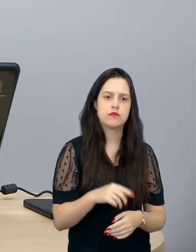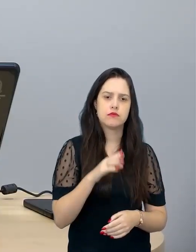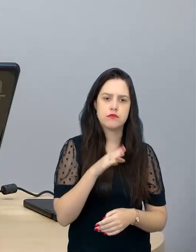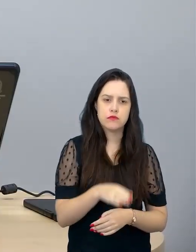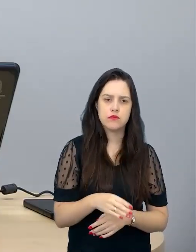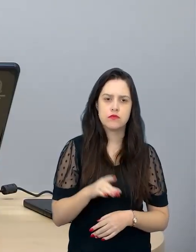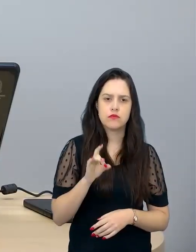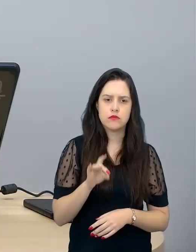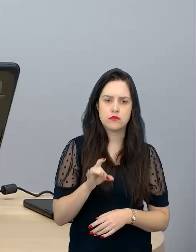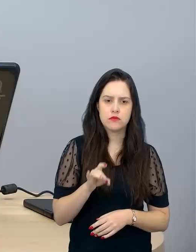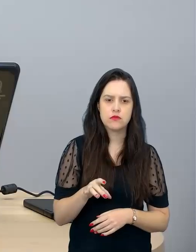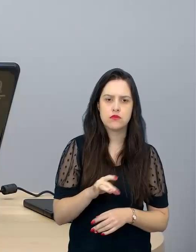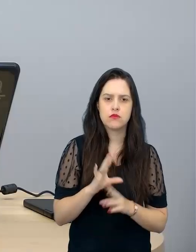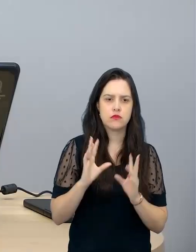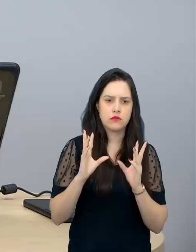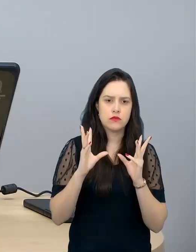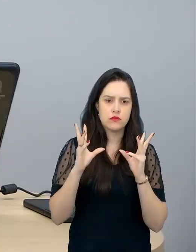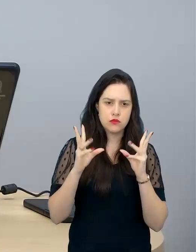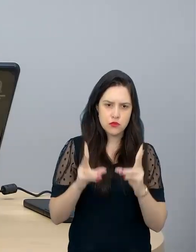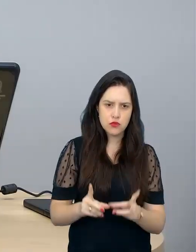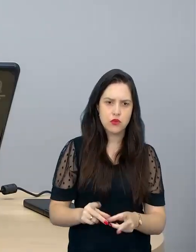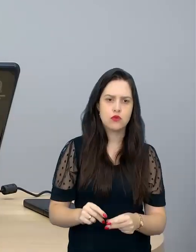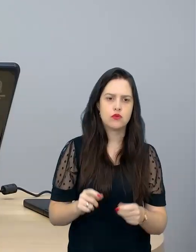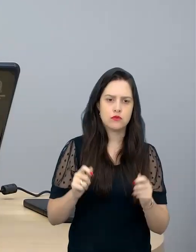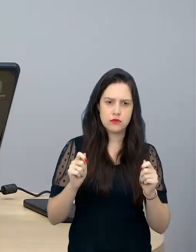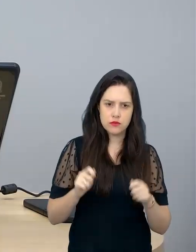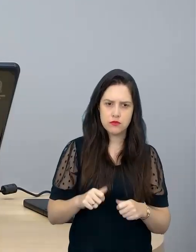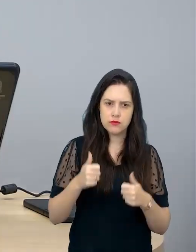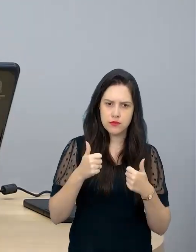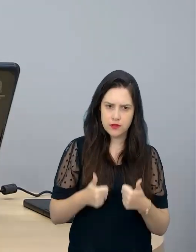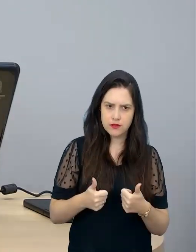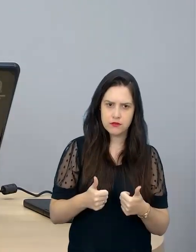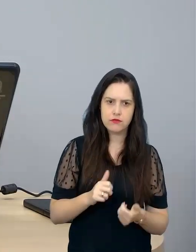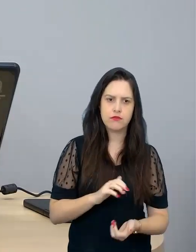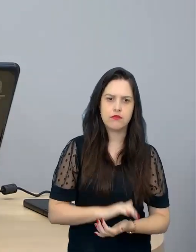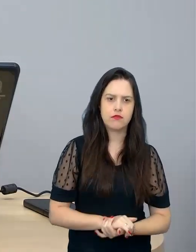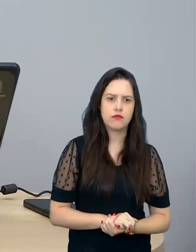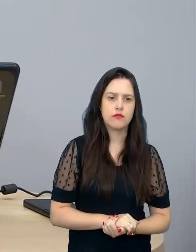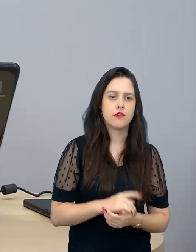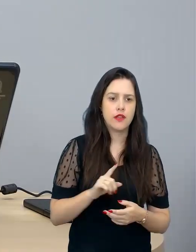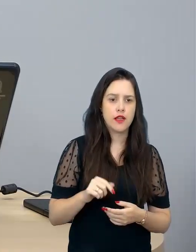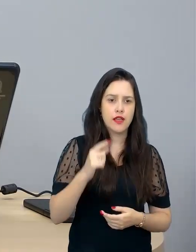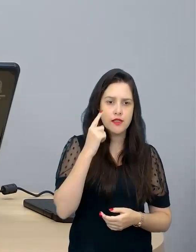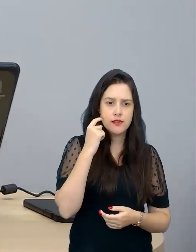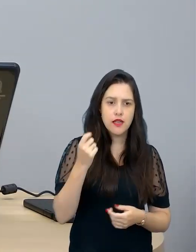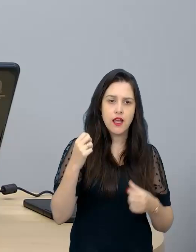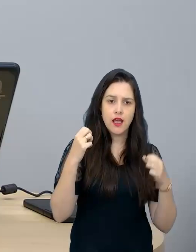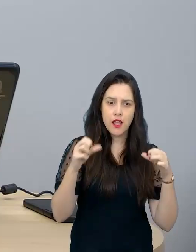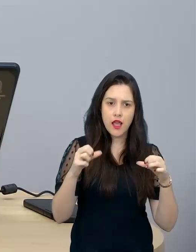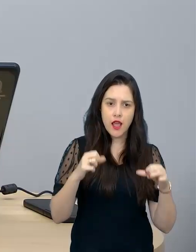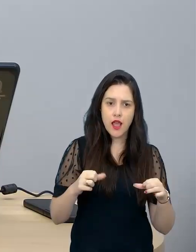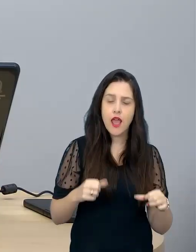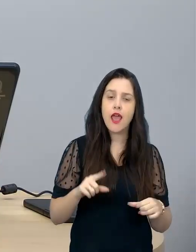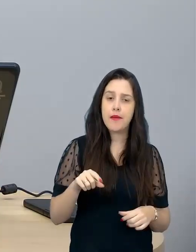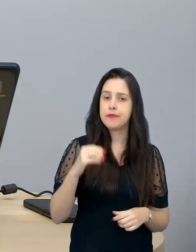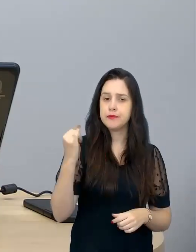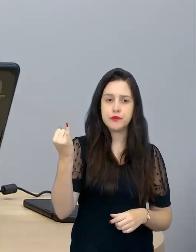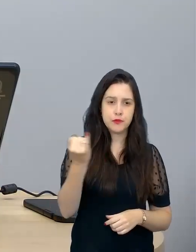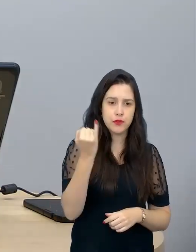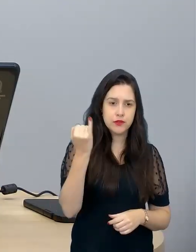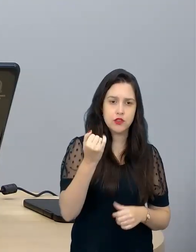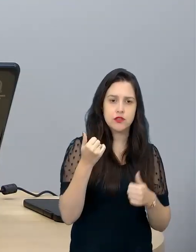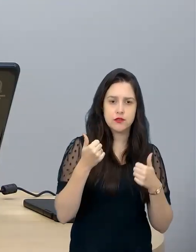não só focada aí na apresentação dos resultados, tá bom? Essa é a ideia. A autoavaliação nesse ponto também é super importante, tá